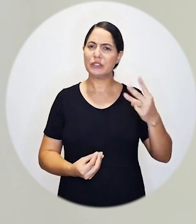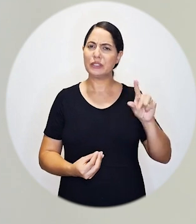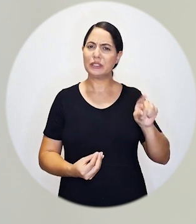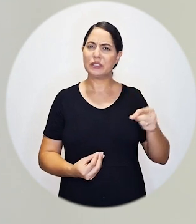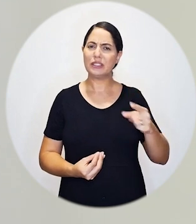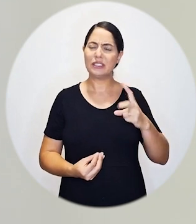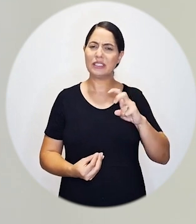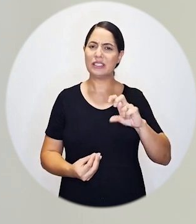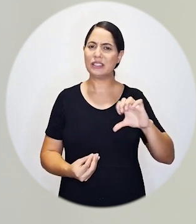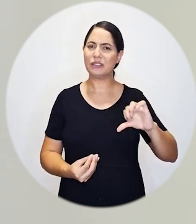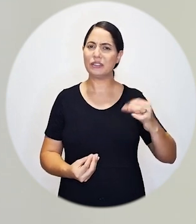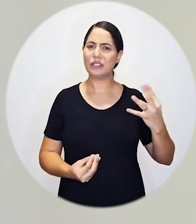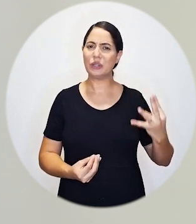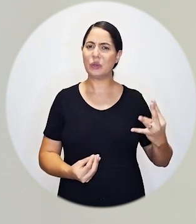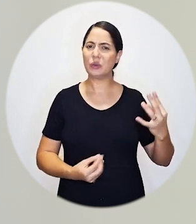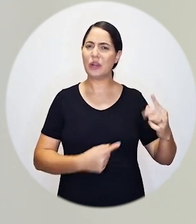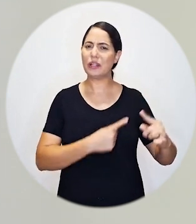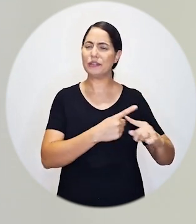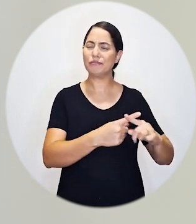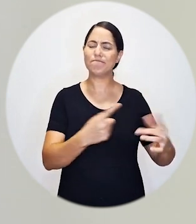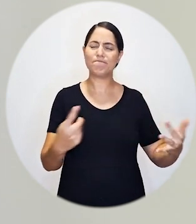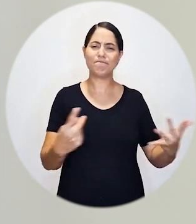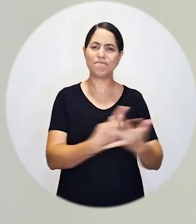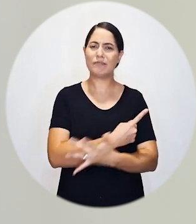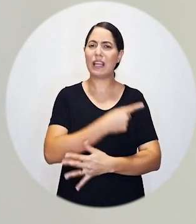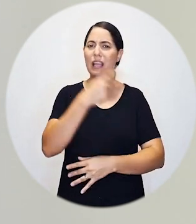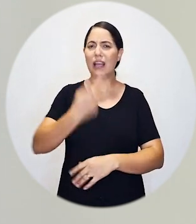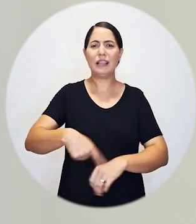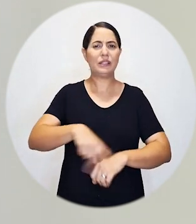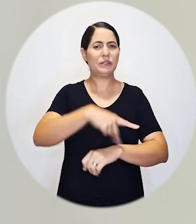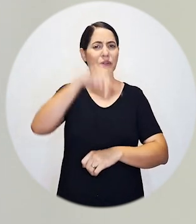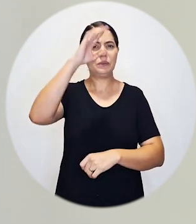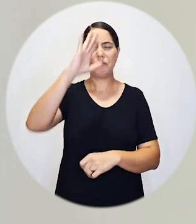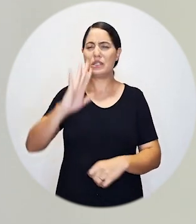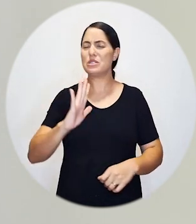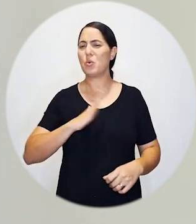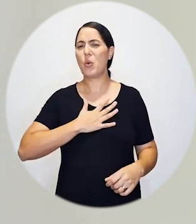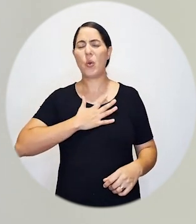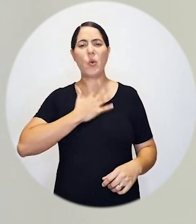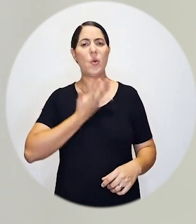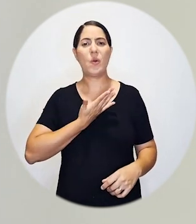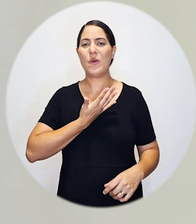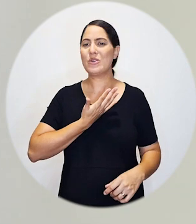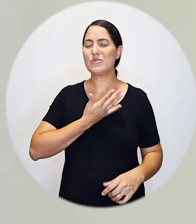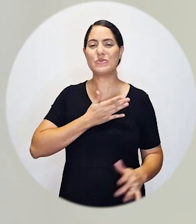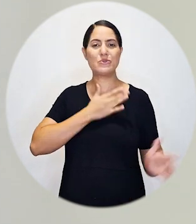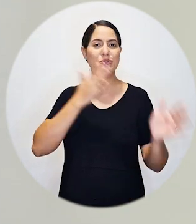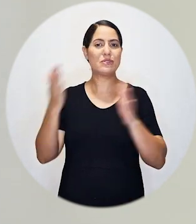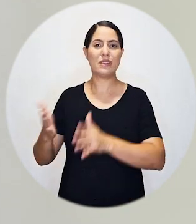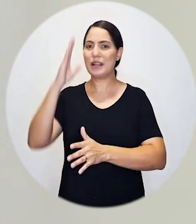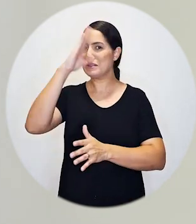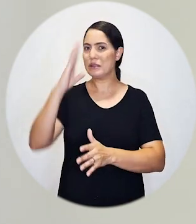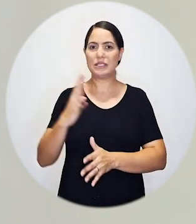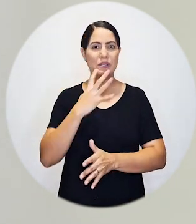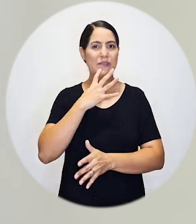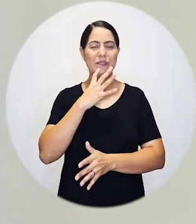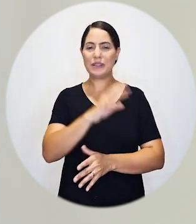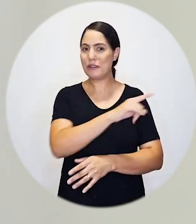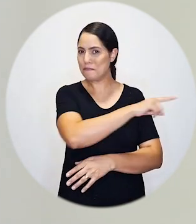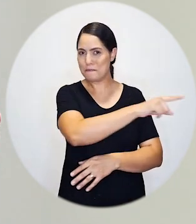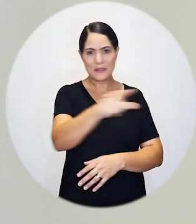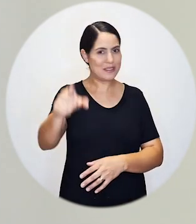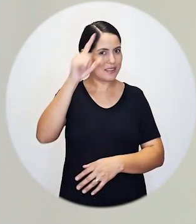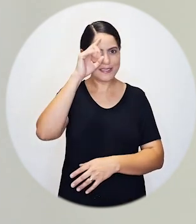23.594 vezes. Eu estive diante dos horrores do Brasil, de um lado do Brasil que eu não conhecia,